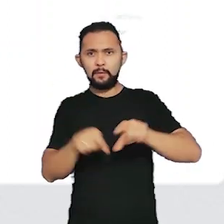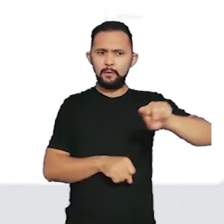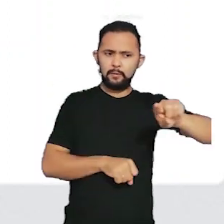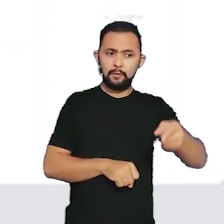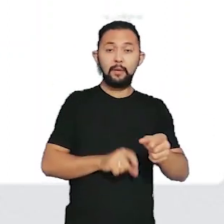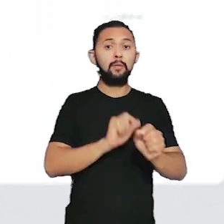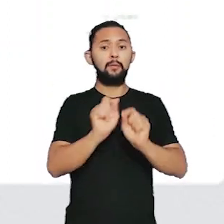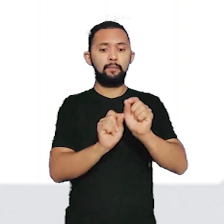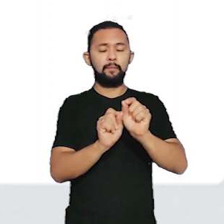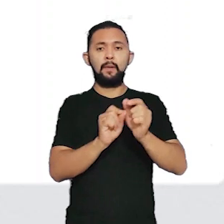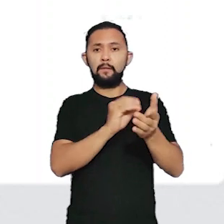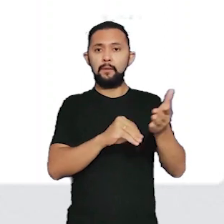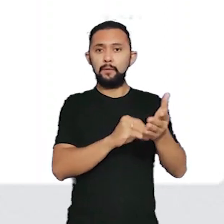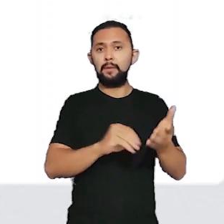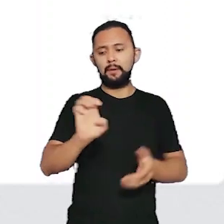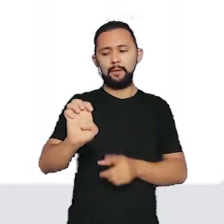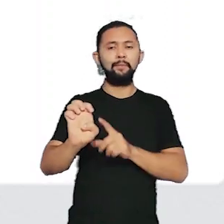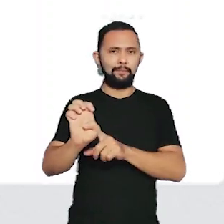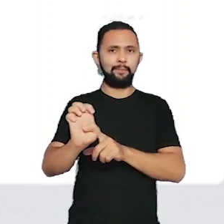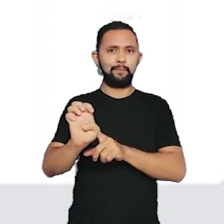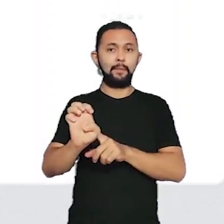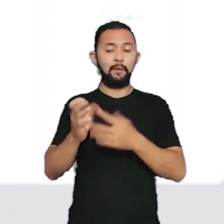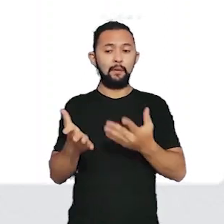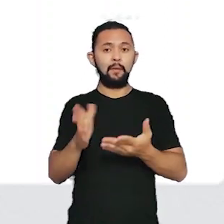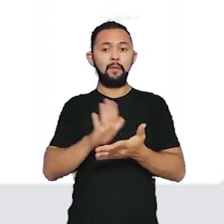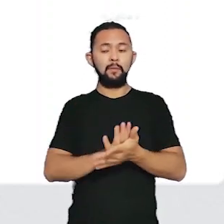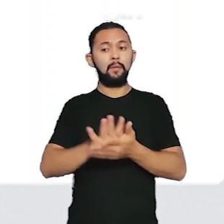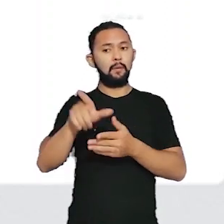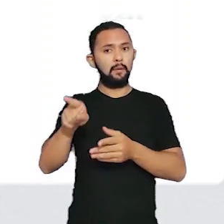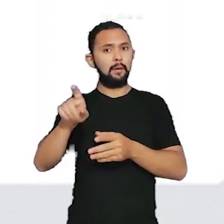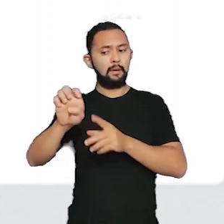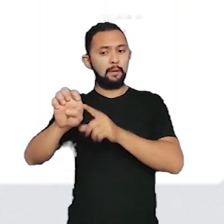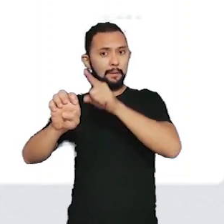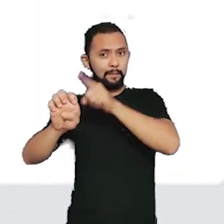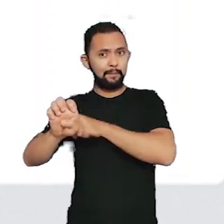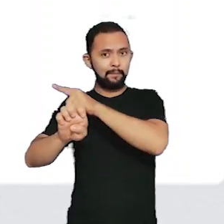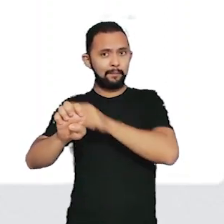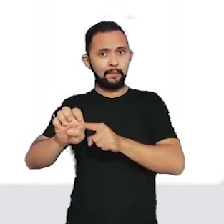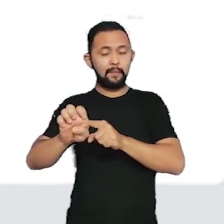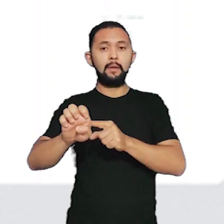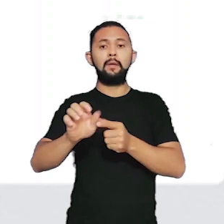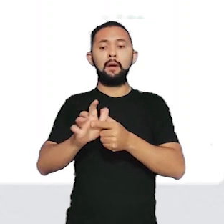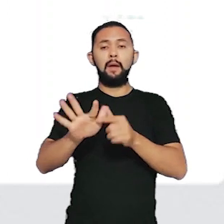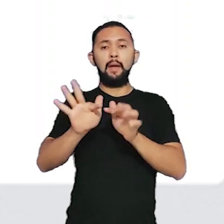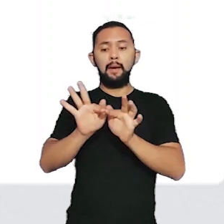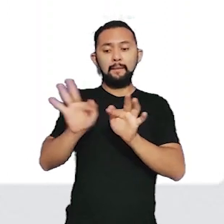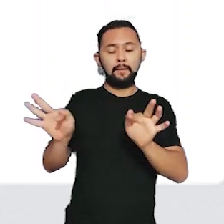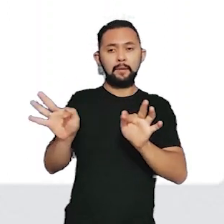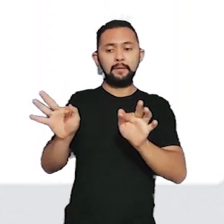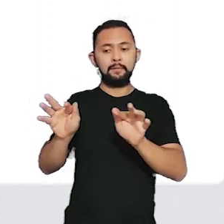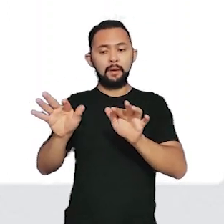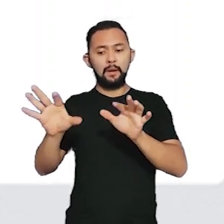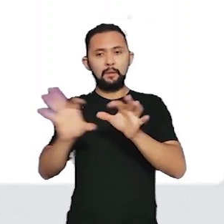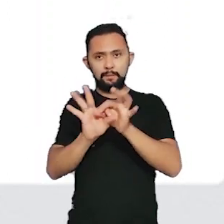Então, sobrou a letra E. Acabei a sobremesa, que era de coco, tá? Então, aqui é a oração subordinada adjetiva,